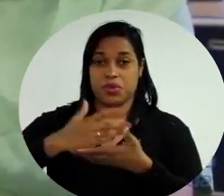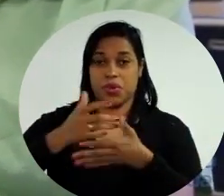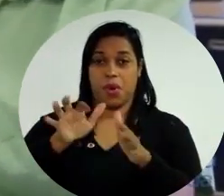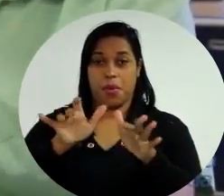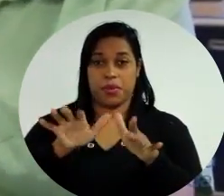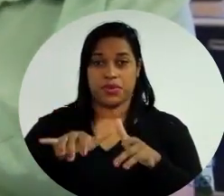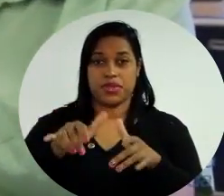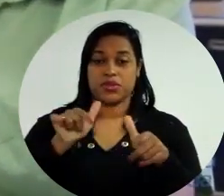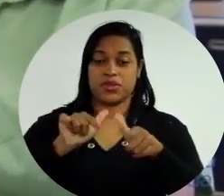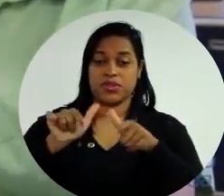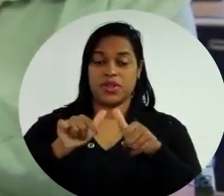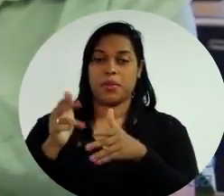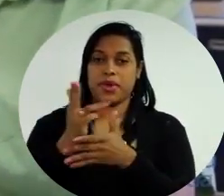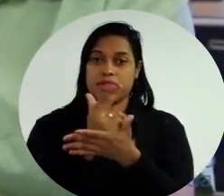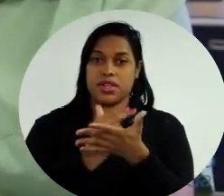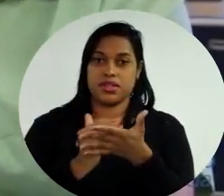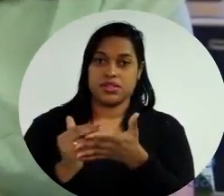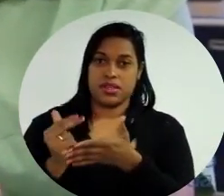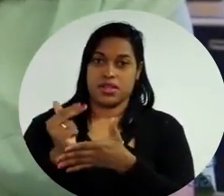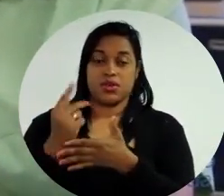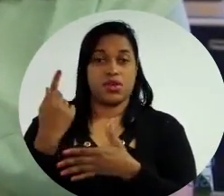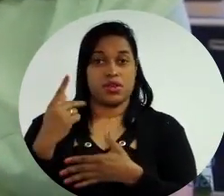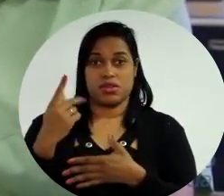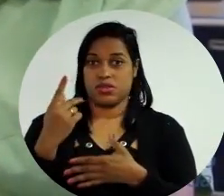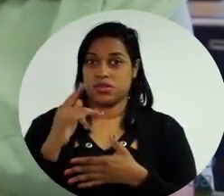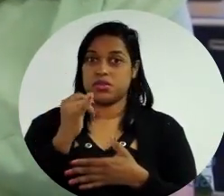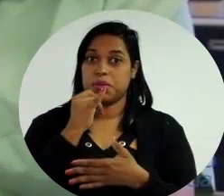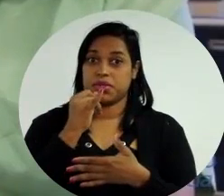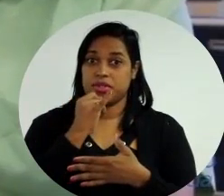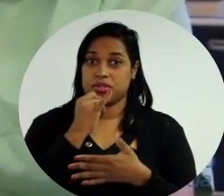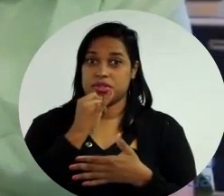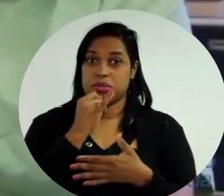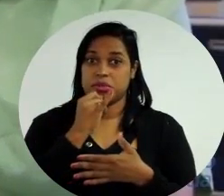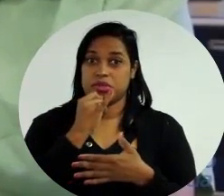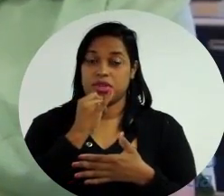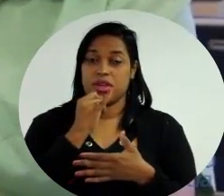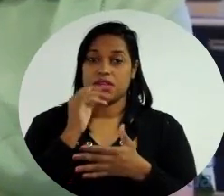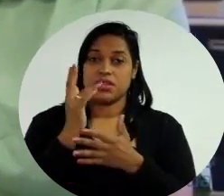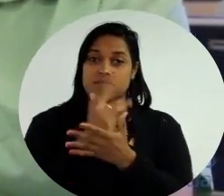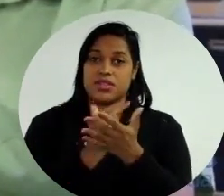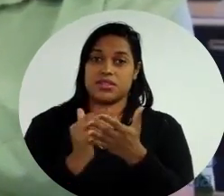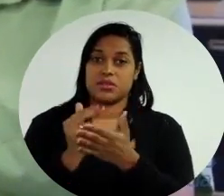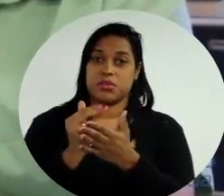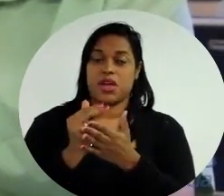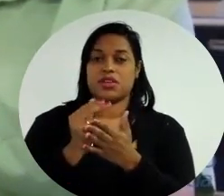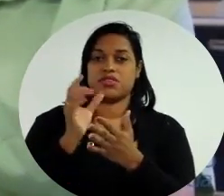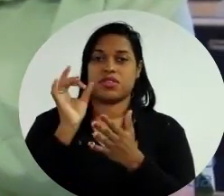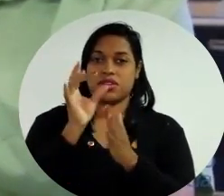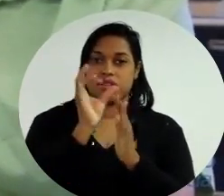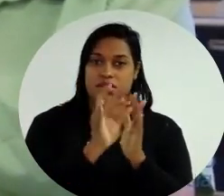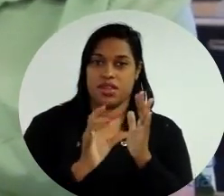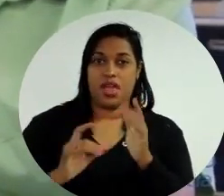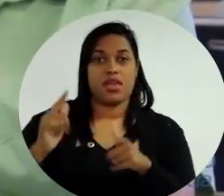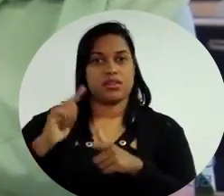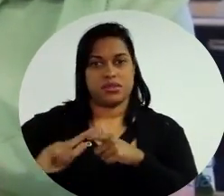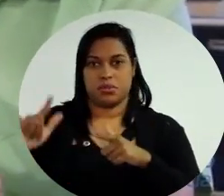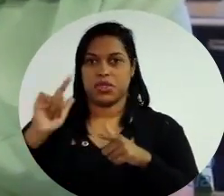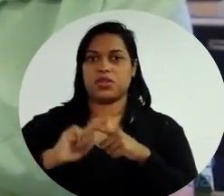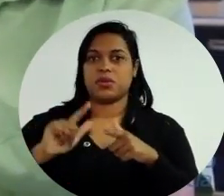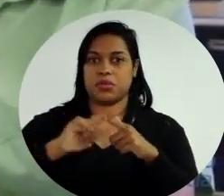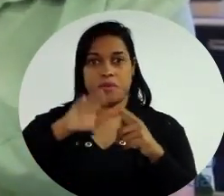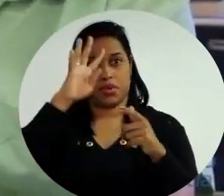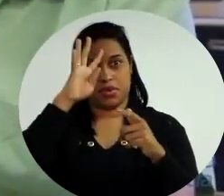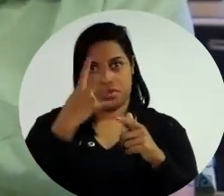um retrabalho de desenho. E isso não vai formar essas imagens pixeladas, esse problema